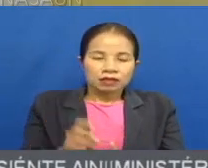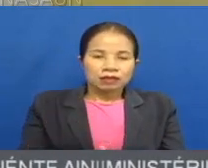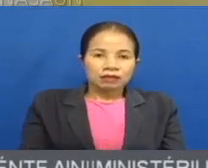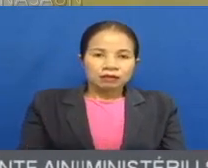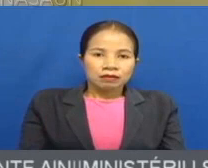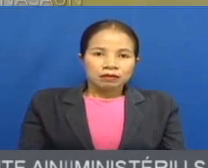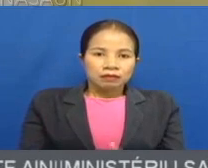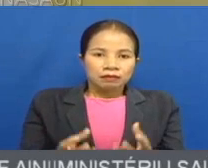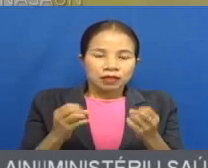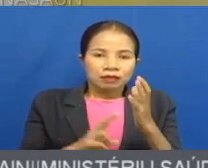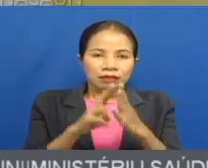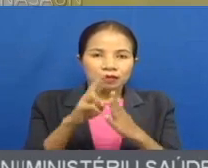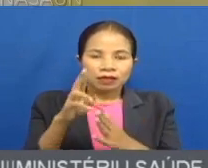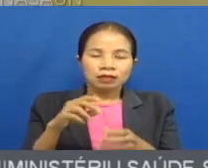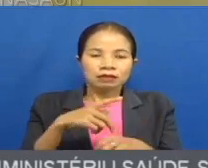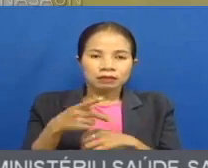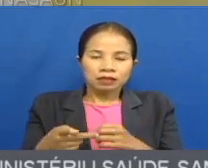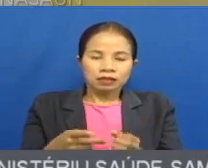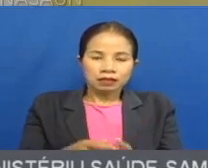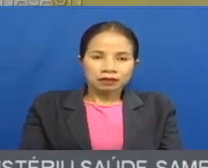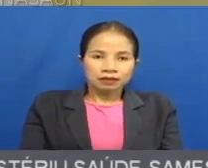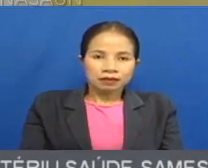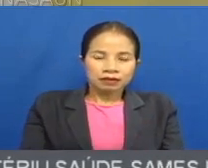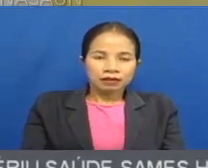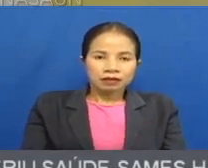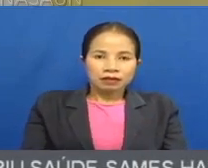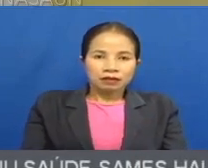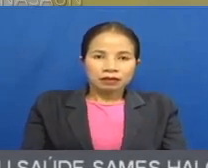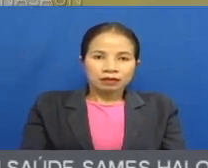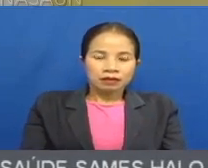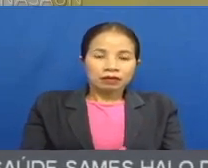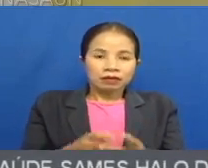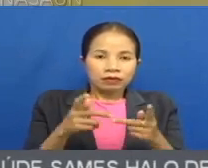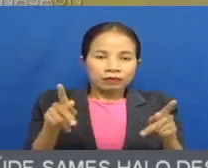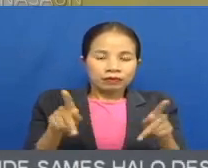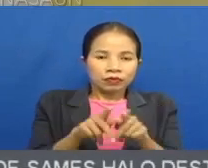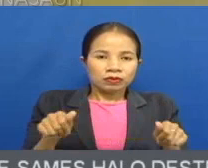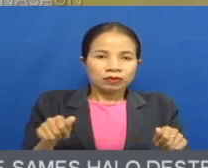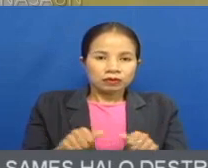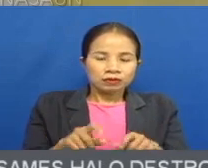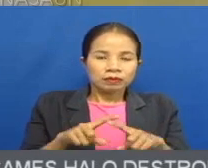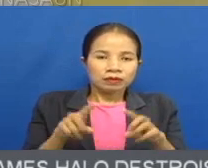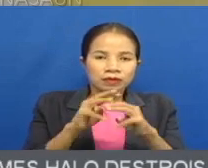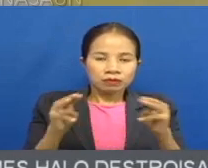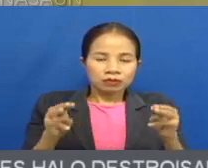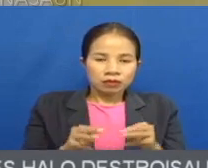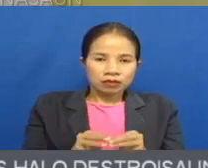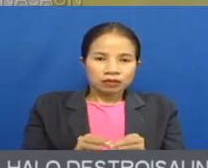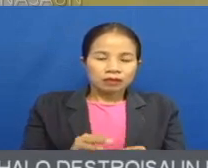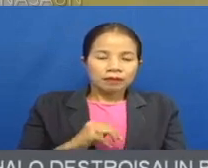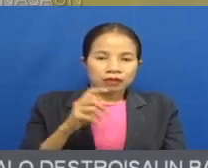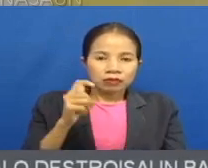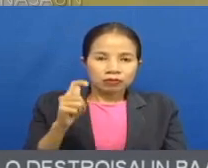Barak maca, airin se ma Monu. Posta cada fato em posto administrativo, por exemplo, a cada município, hoje em dia ia